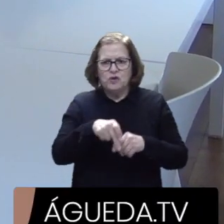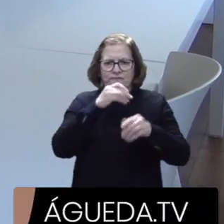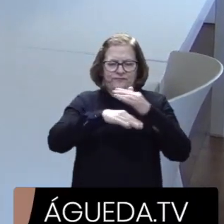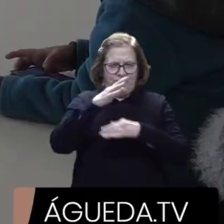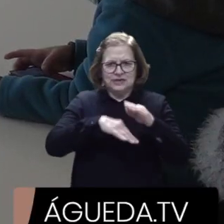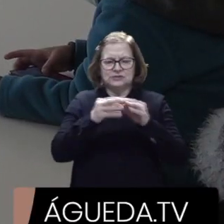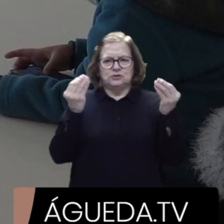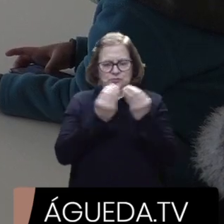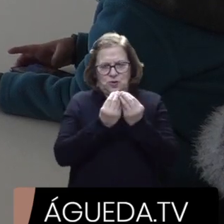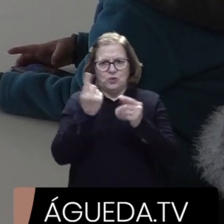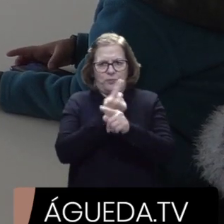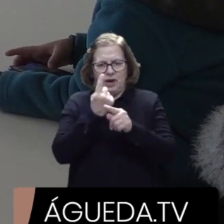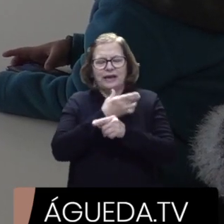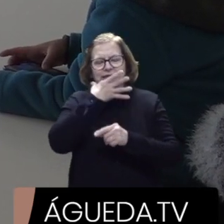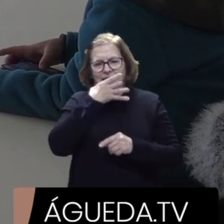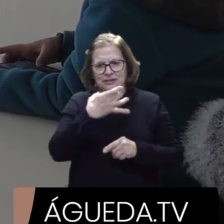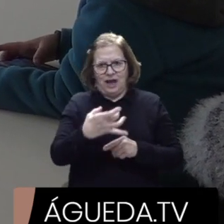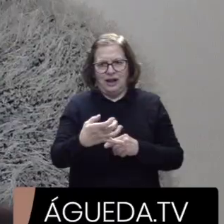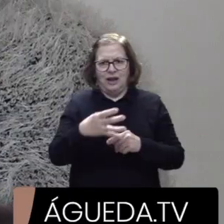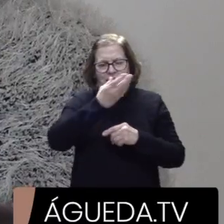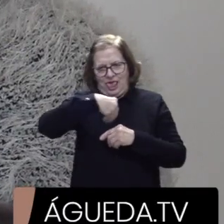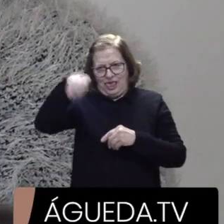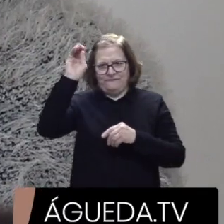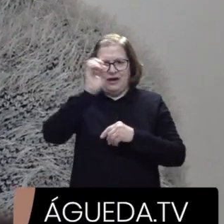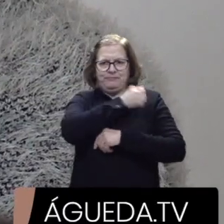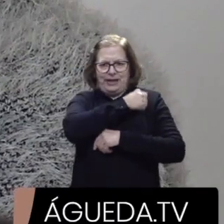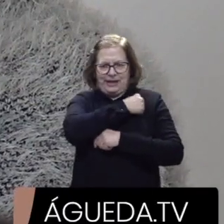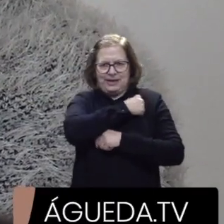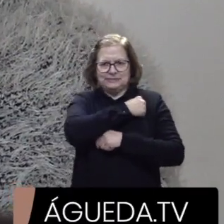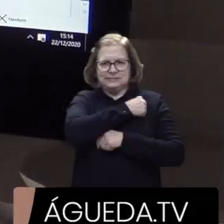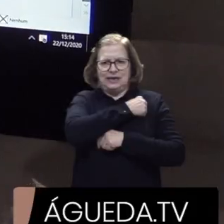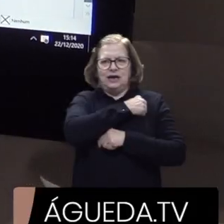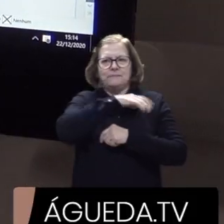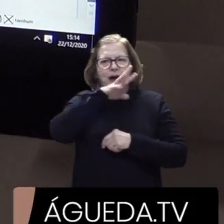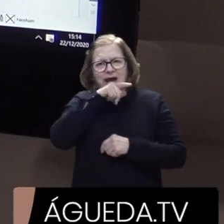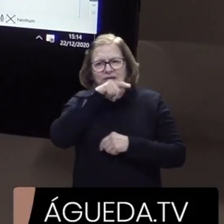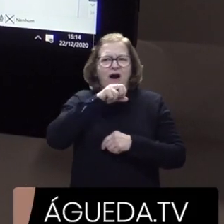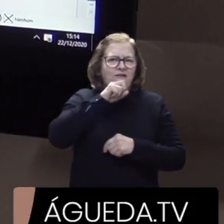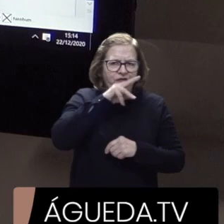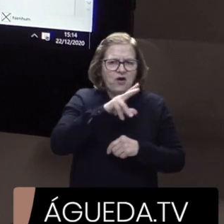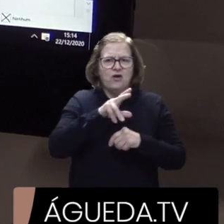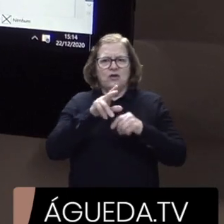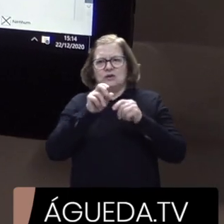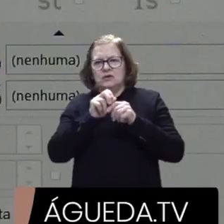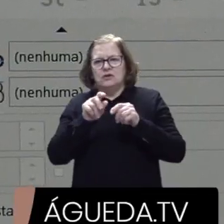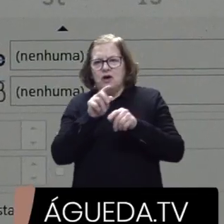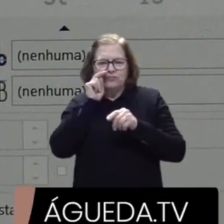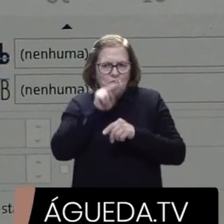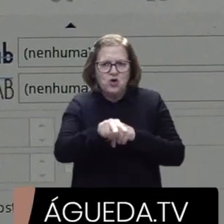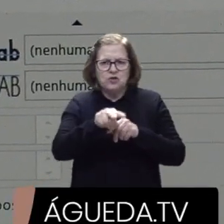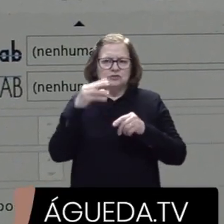fazer um objeto de Natal para poder levar para casa e ao mesmo tempo para que estas mães e avós consigam perceber o que é que